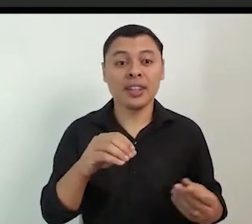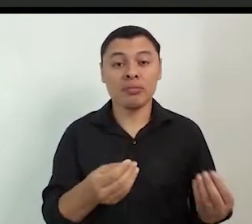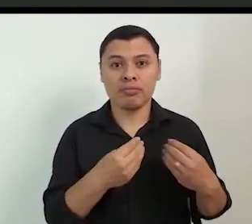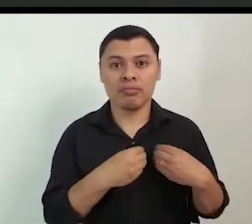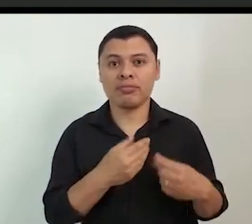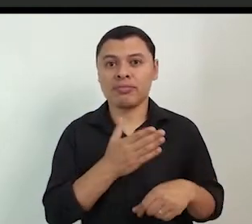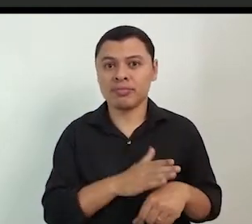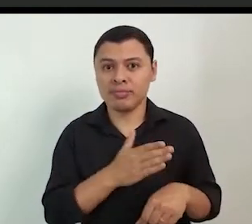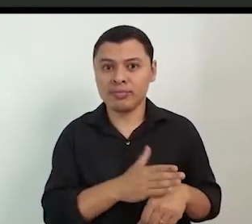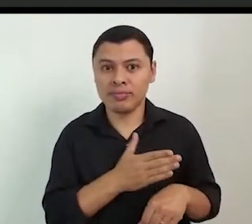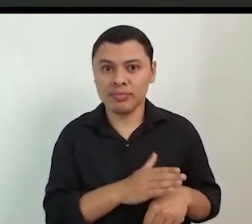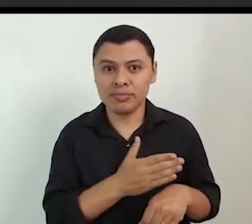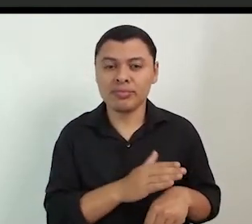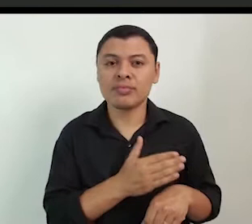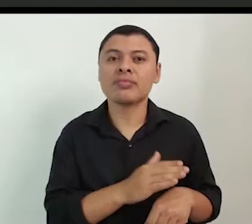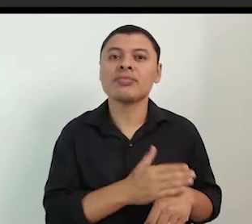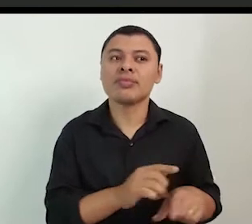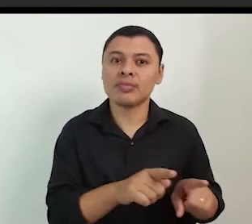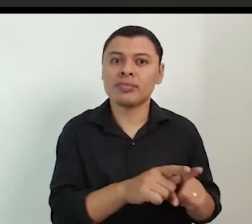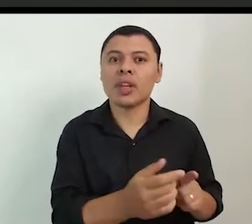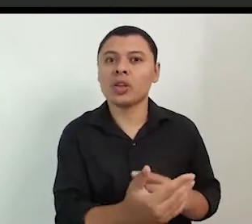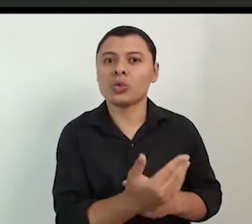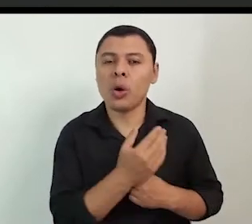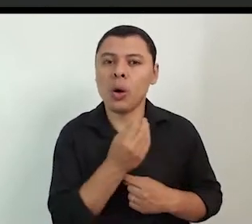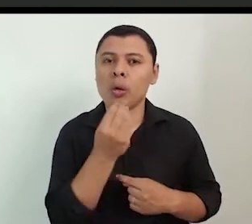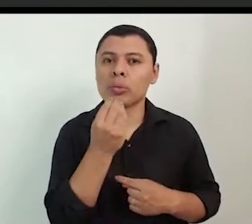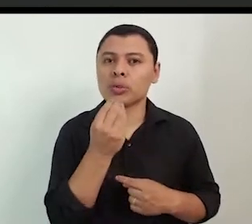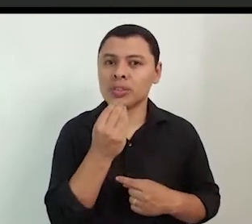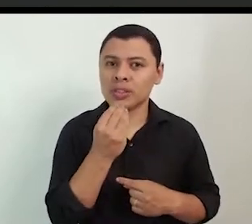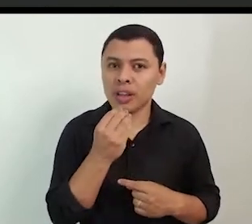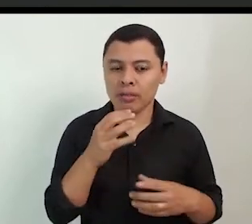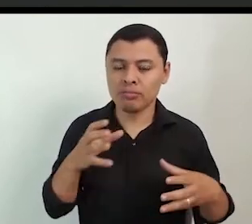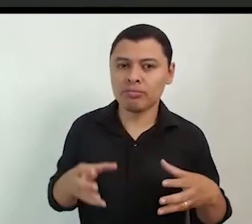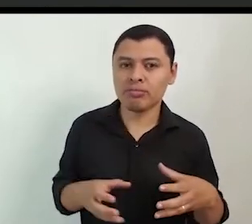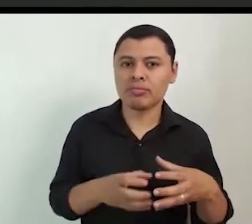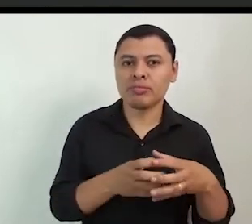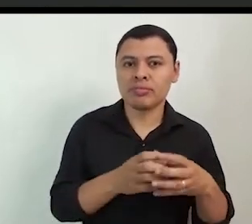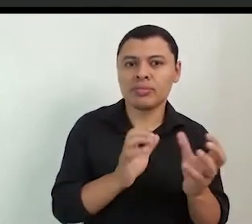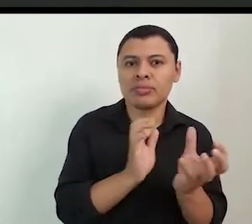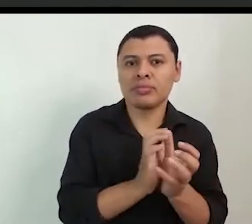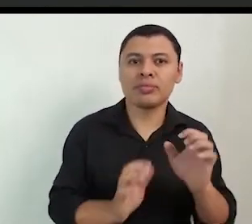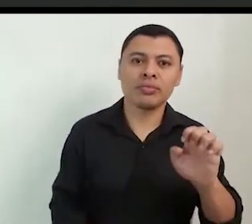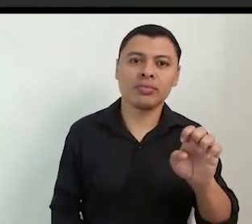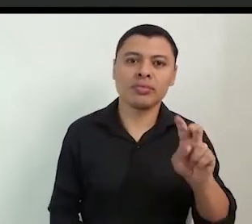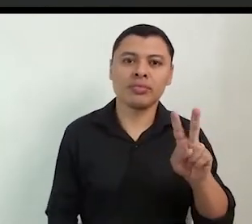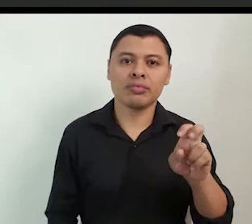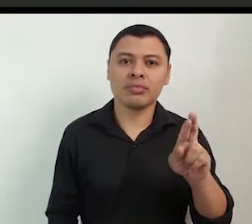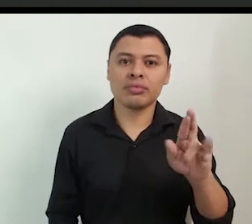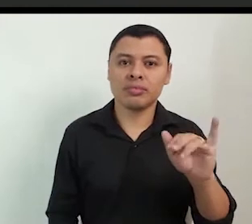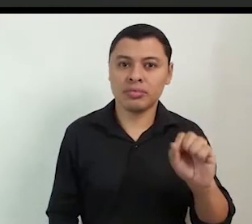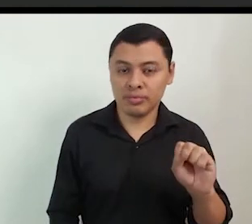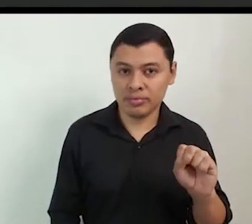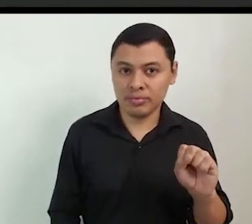treinamento e a oportunidade para integrar o time Everest.